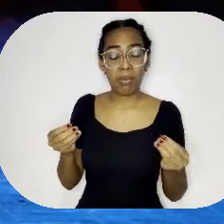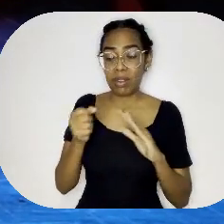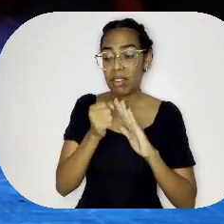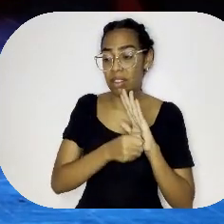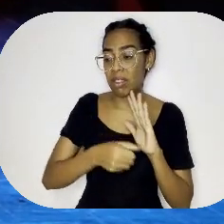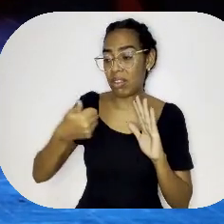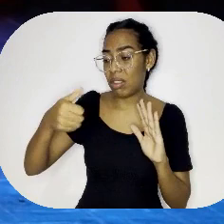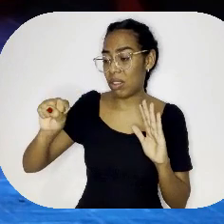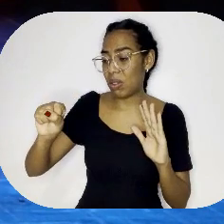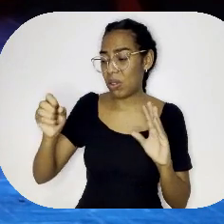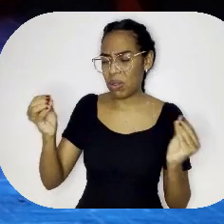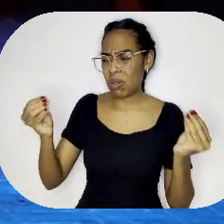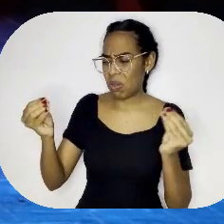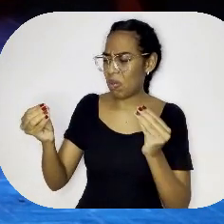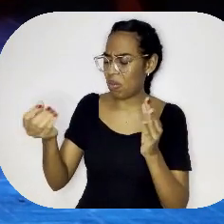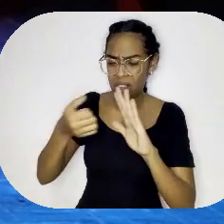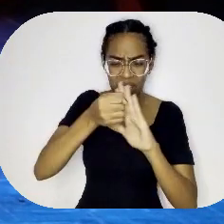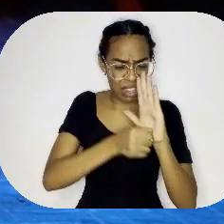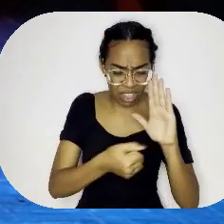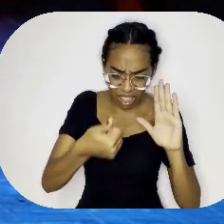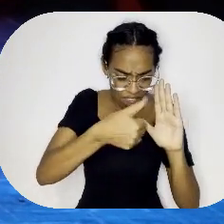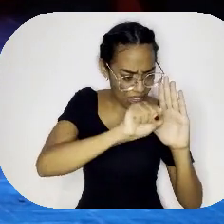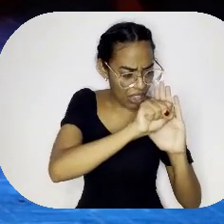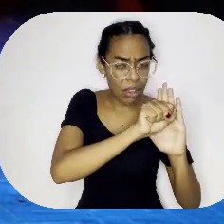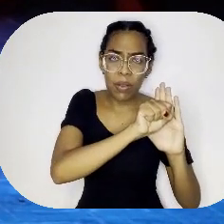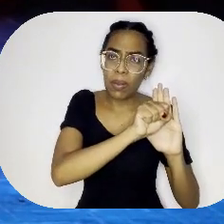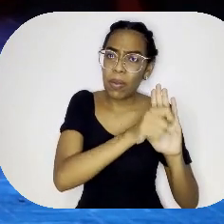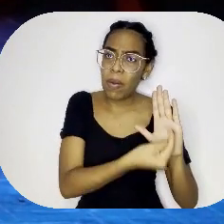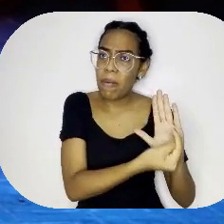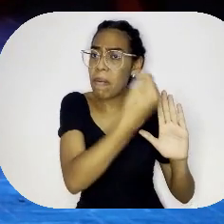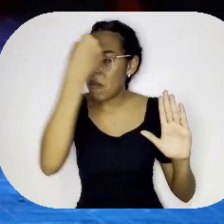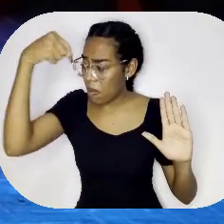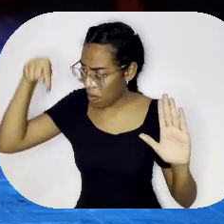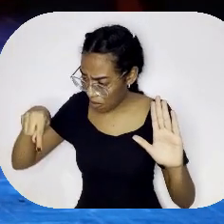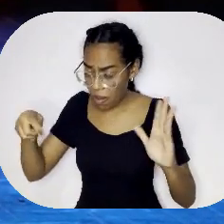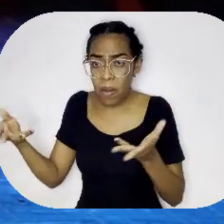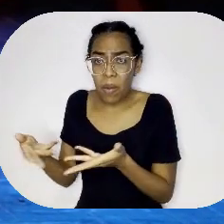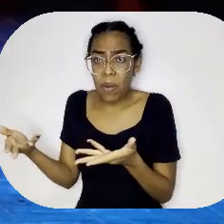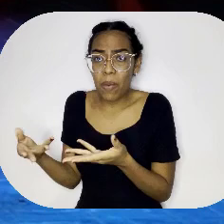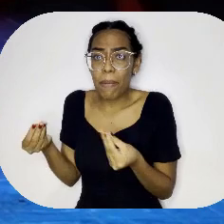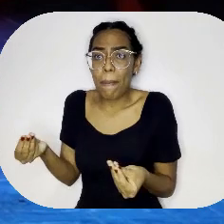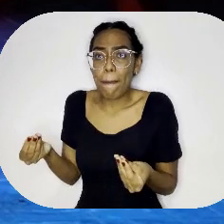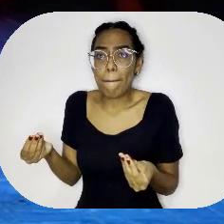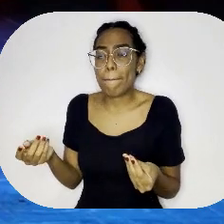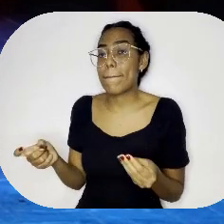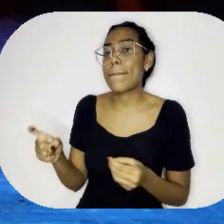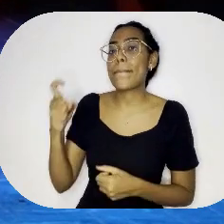viu? Eu não sei o que tem de tão atual no poema que ficou no século XVIII, viu? Quando hoje já se